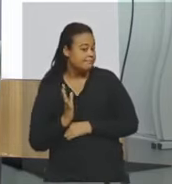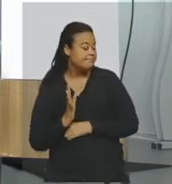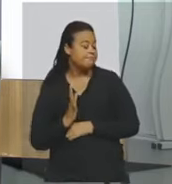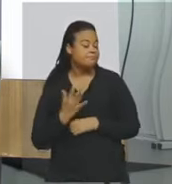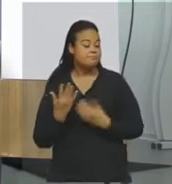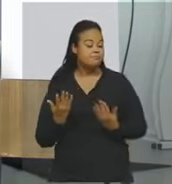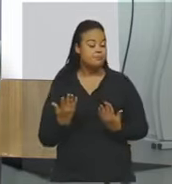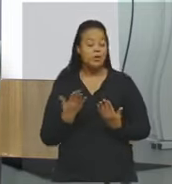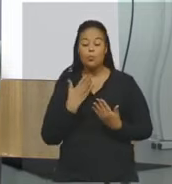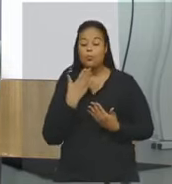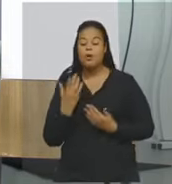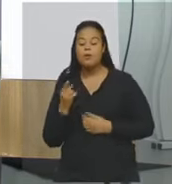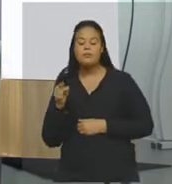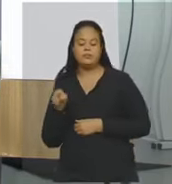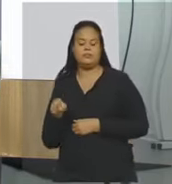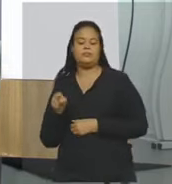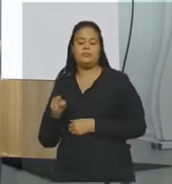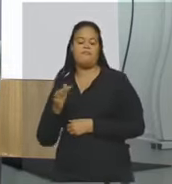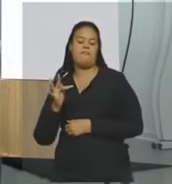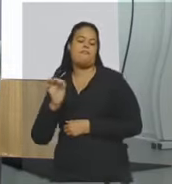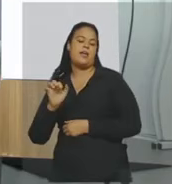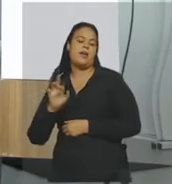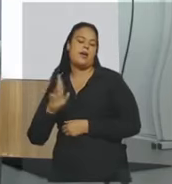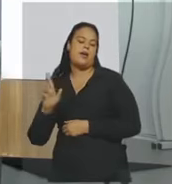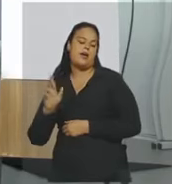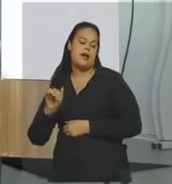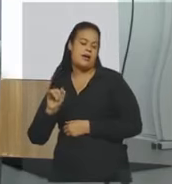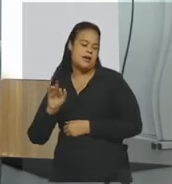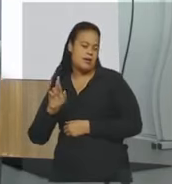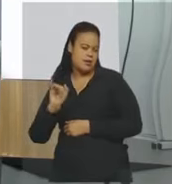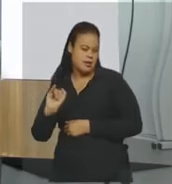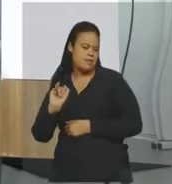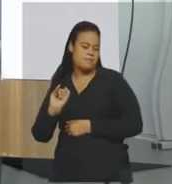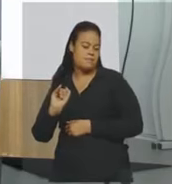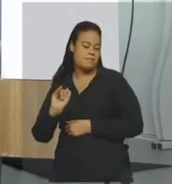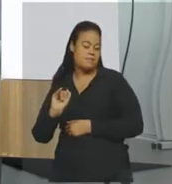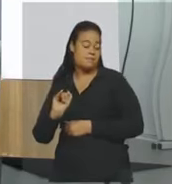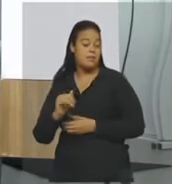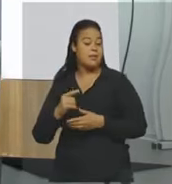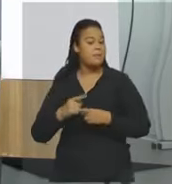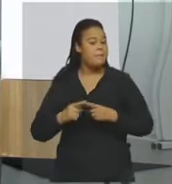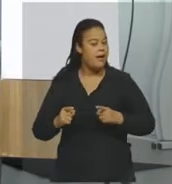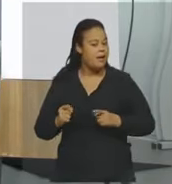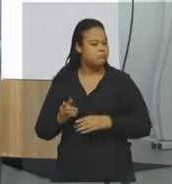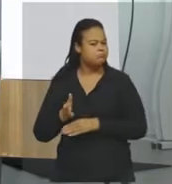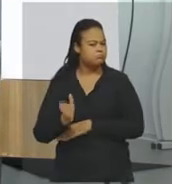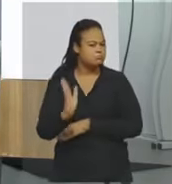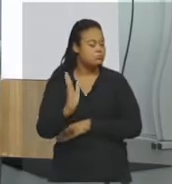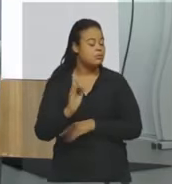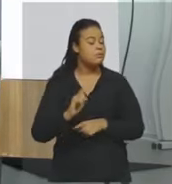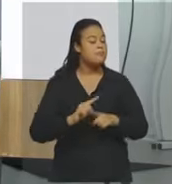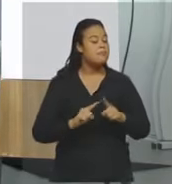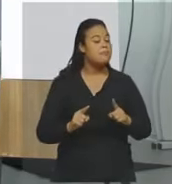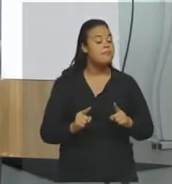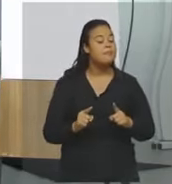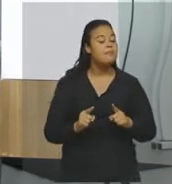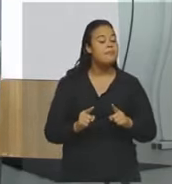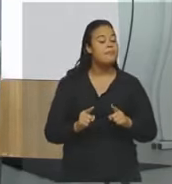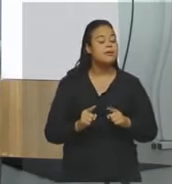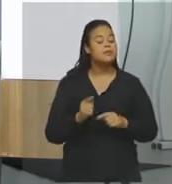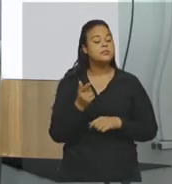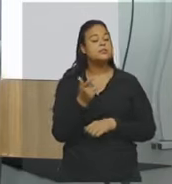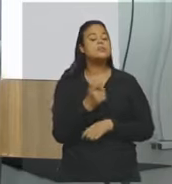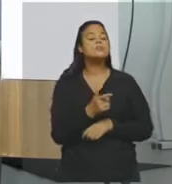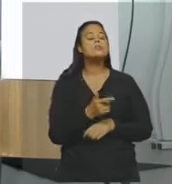caso, seria o motor da Ferrari. Mas aí, eu faria uma segunda pergunta para vocês. Por que é o motor da